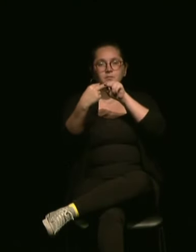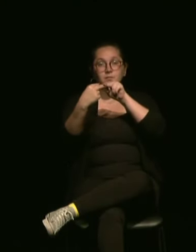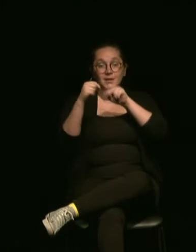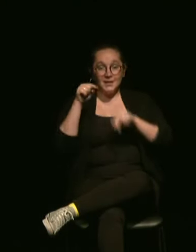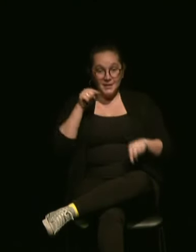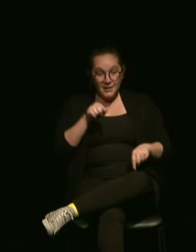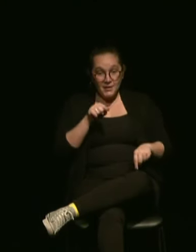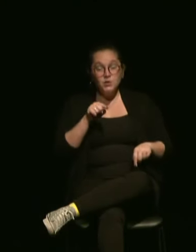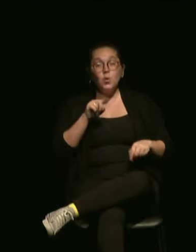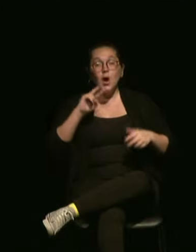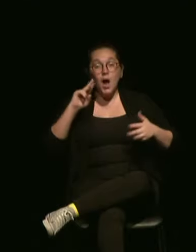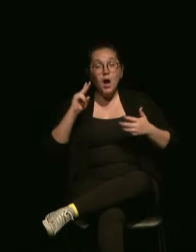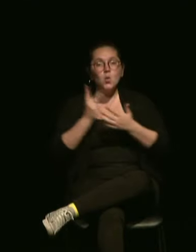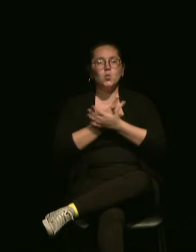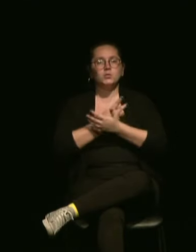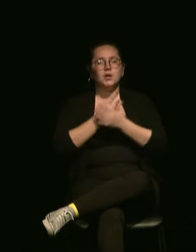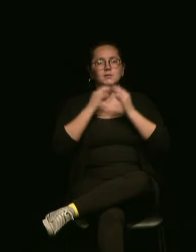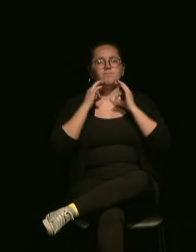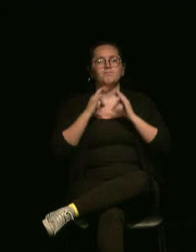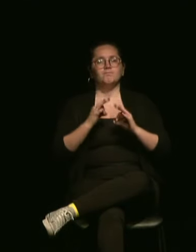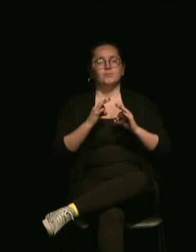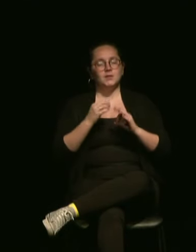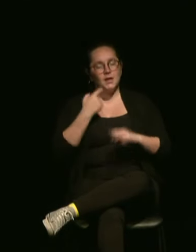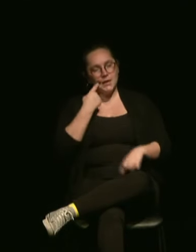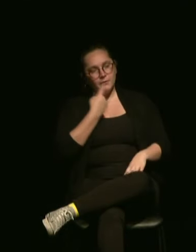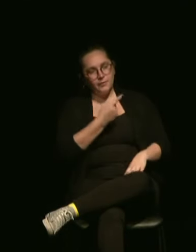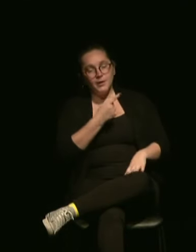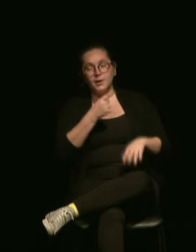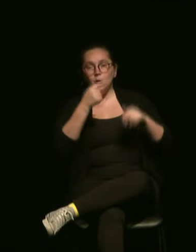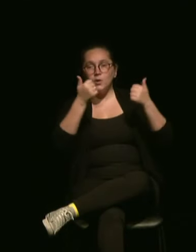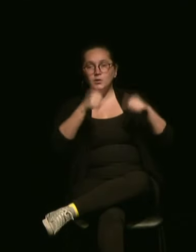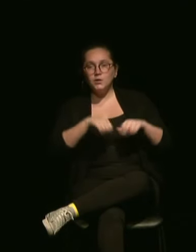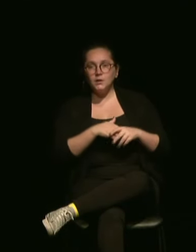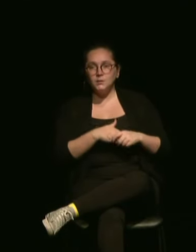tipo de interação é total, eis o resultado.